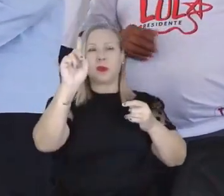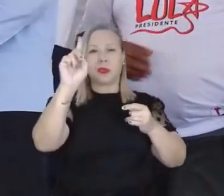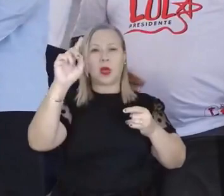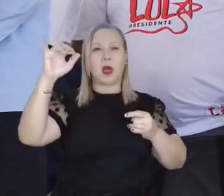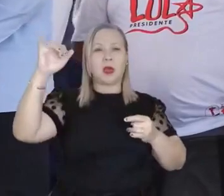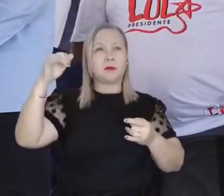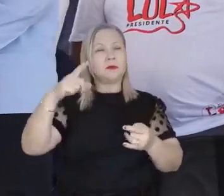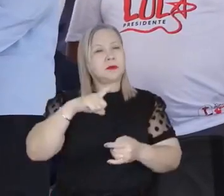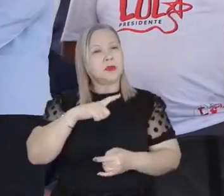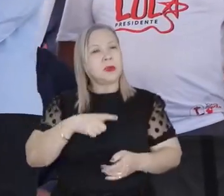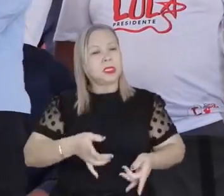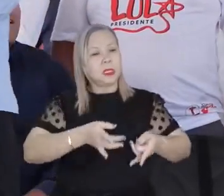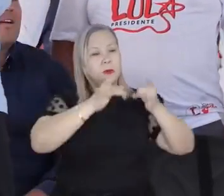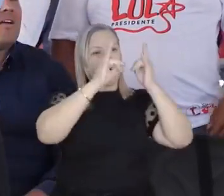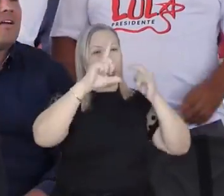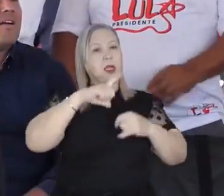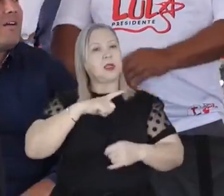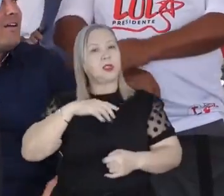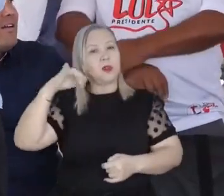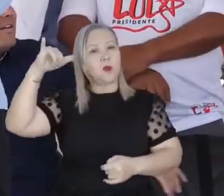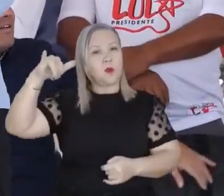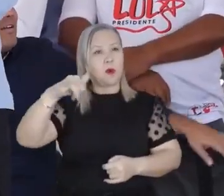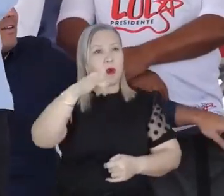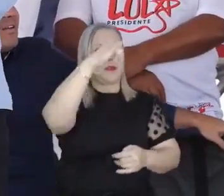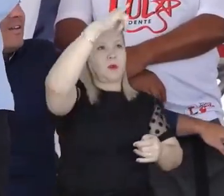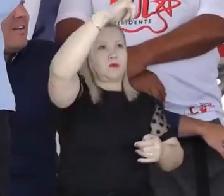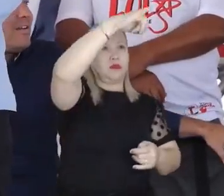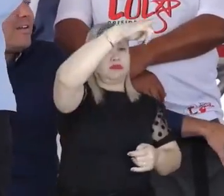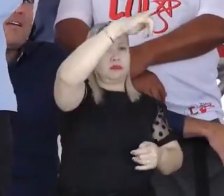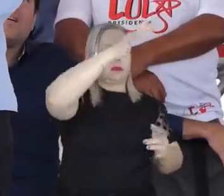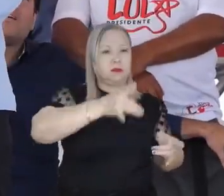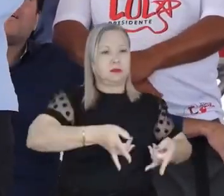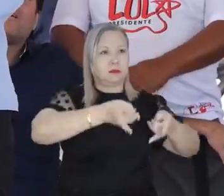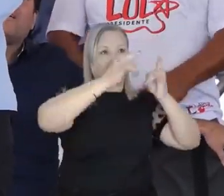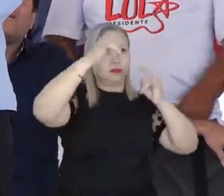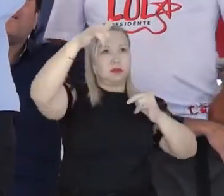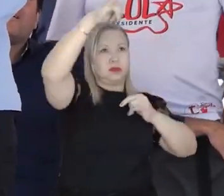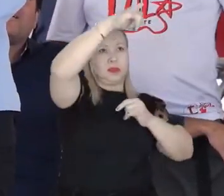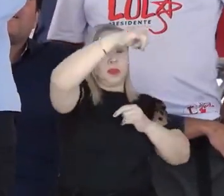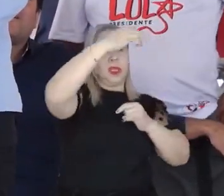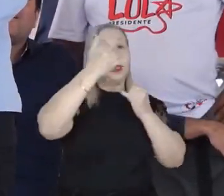que é um avião igual o avião presidencial, quando eu ganhei as eleições.